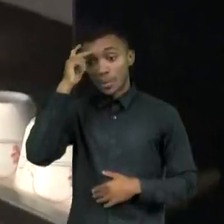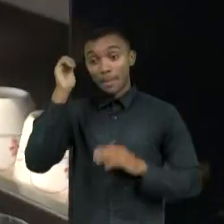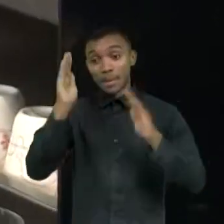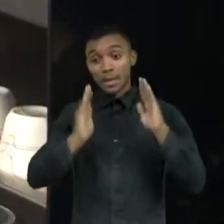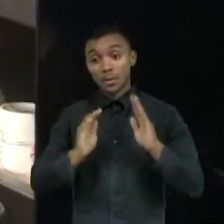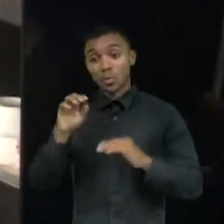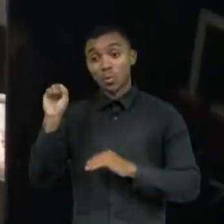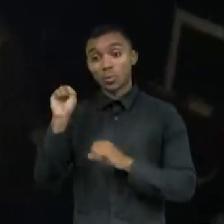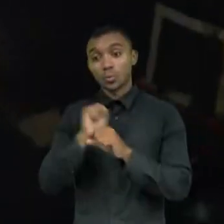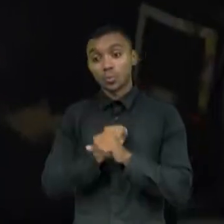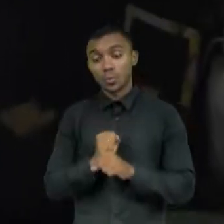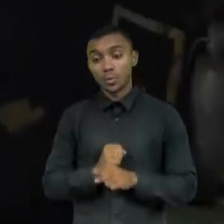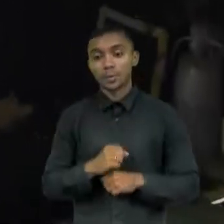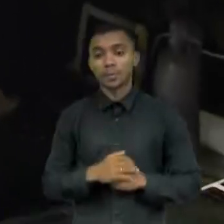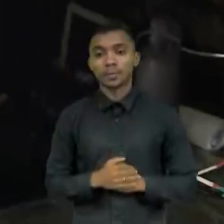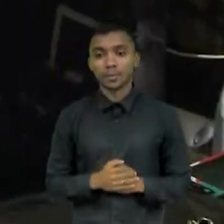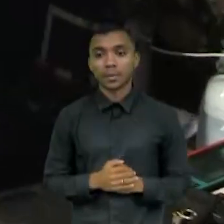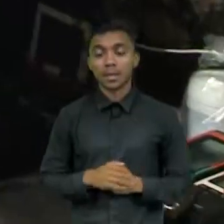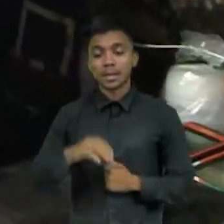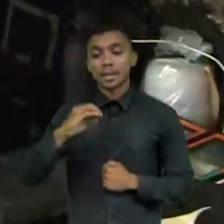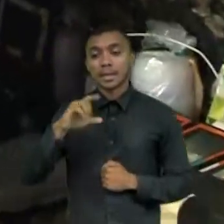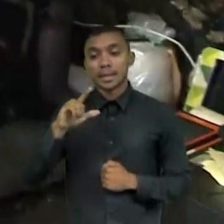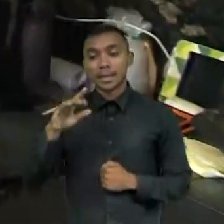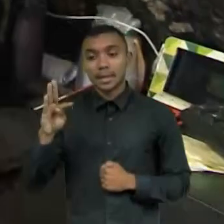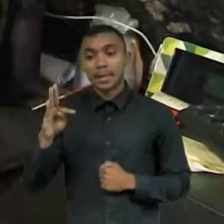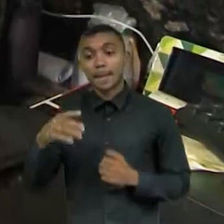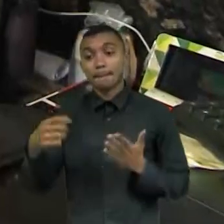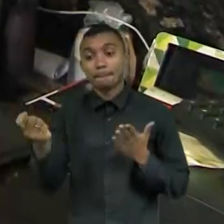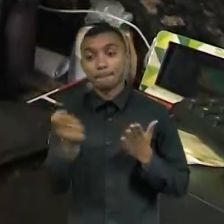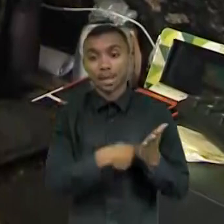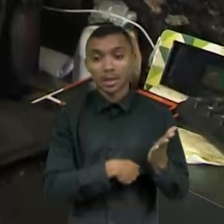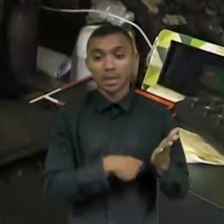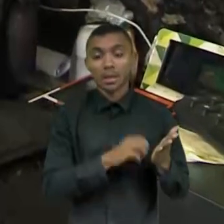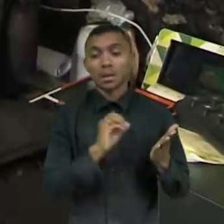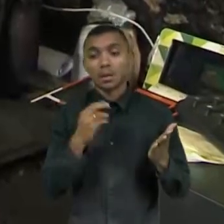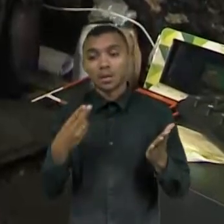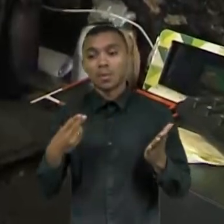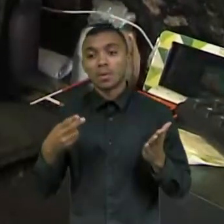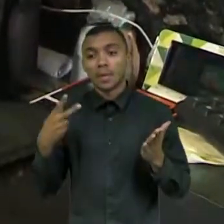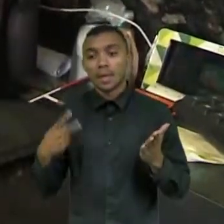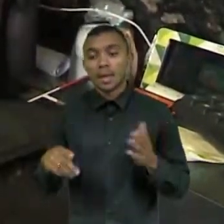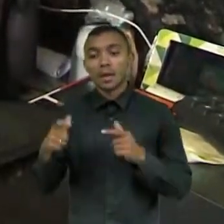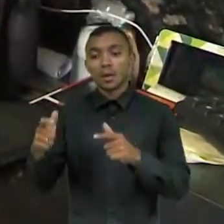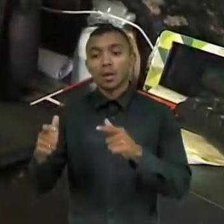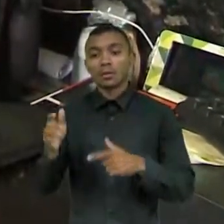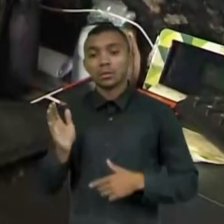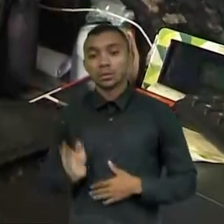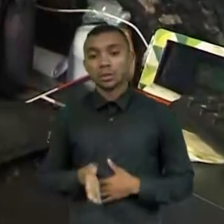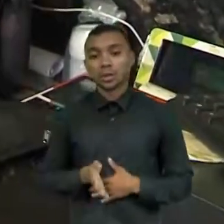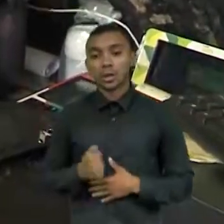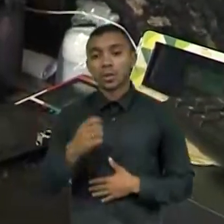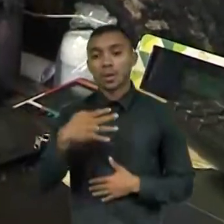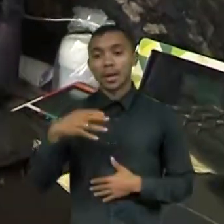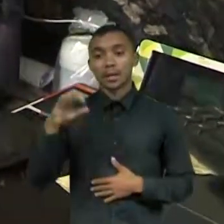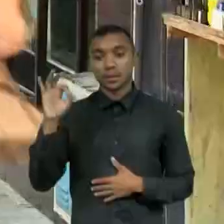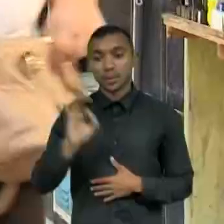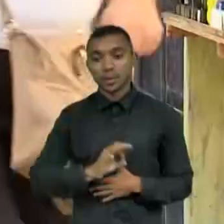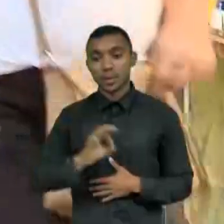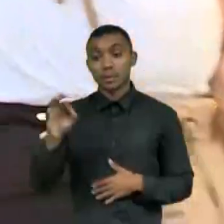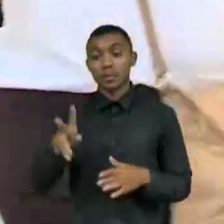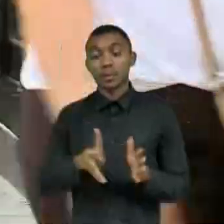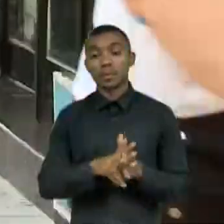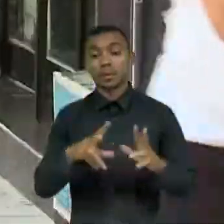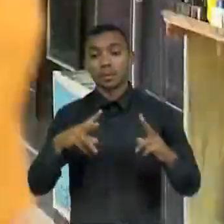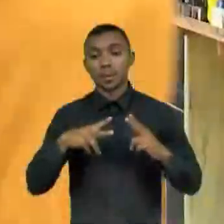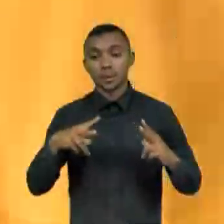de brasileiros regime CLT, ou formalizados do serviço doméstico, encolheu para menos de 40% no setor privado. Já o